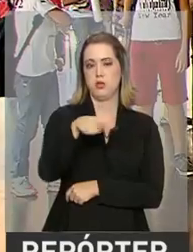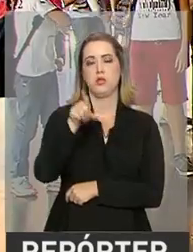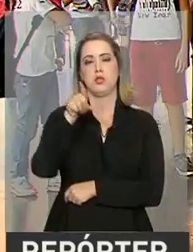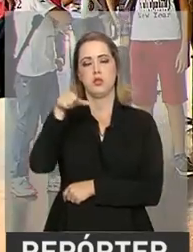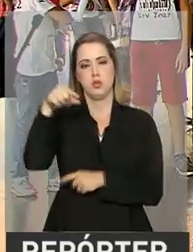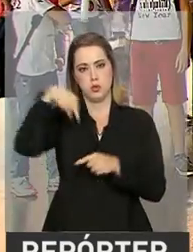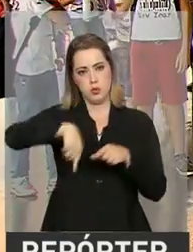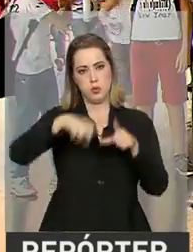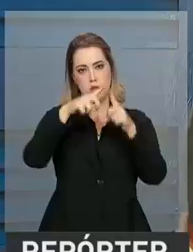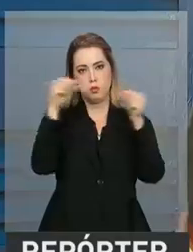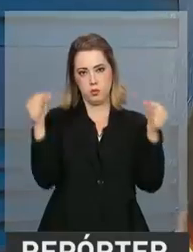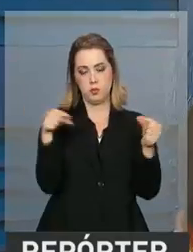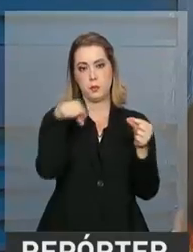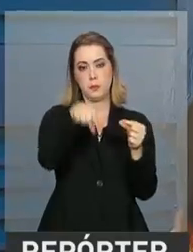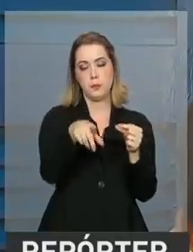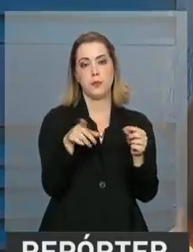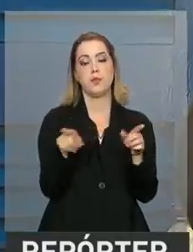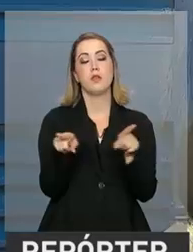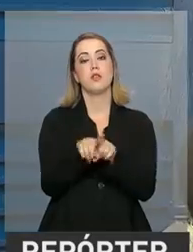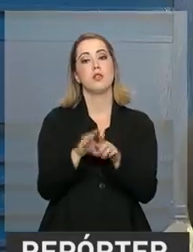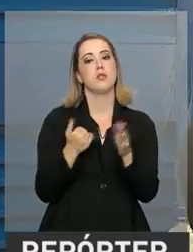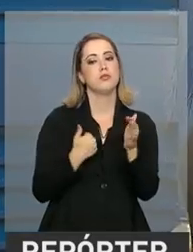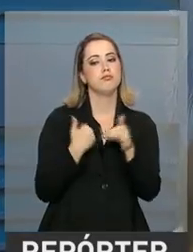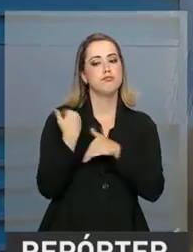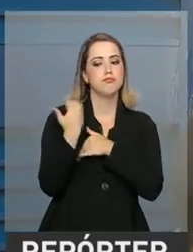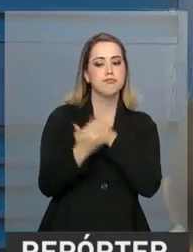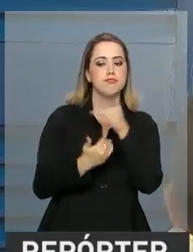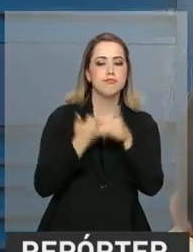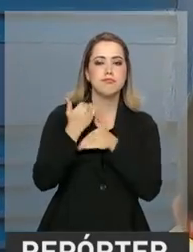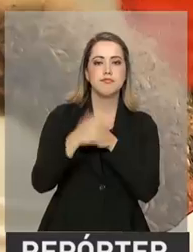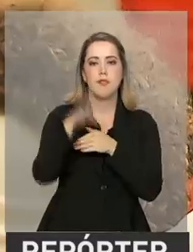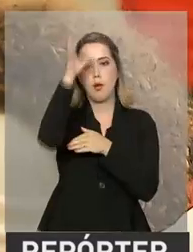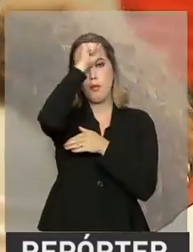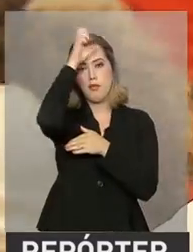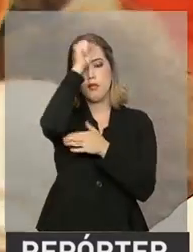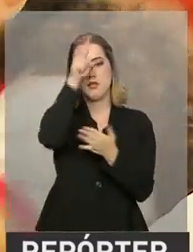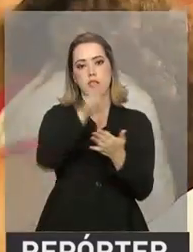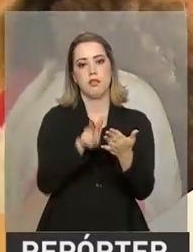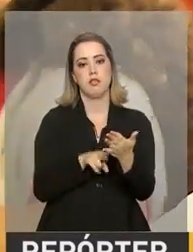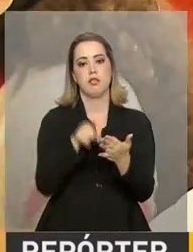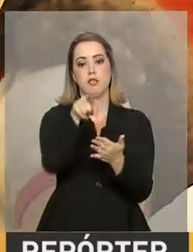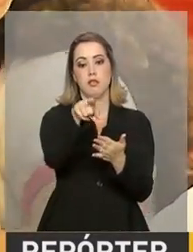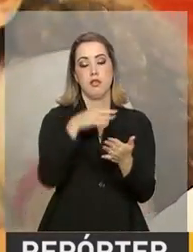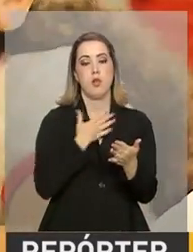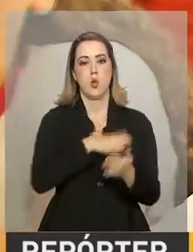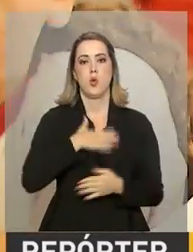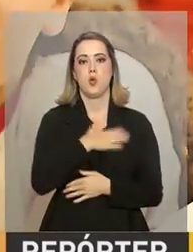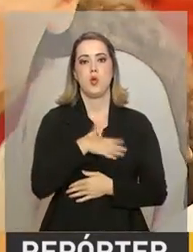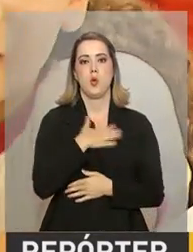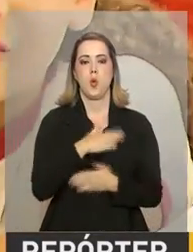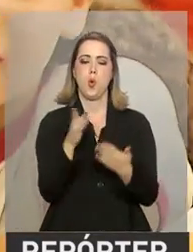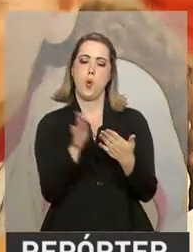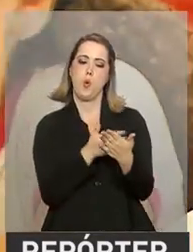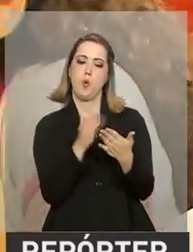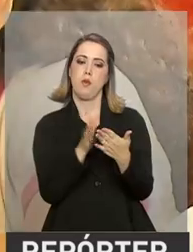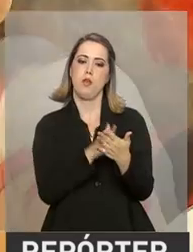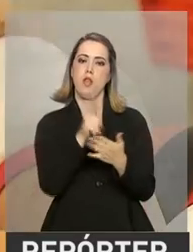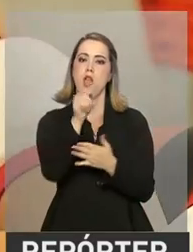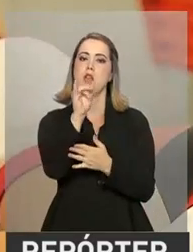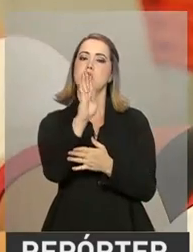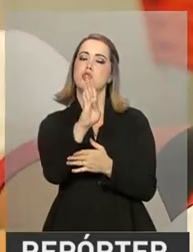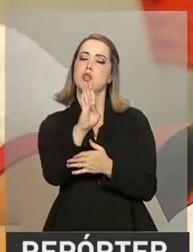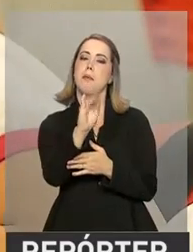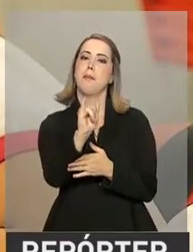Emas, perto de Brasília, estão avançando na alfabetização. Eu gosto mais de ler gibis, da